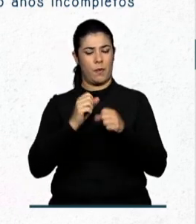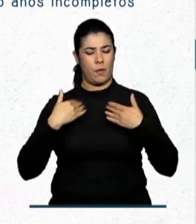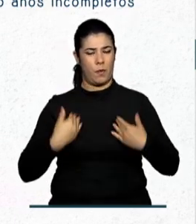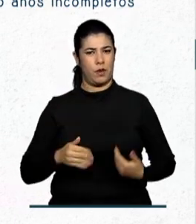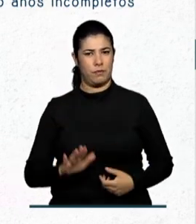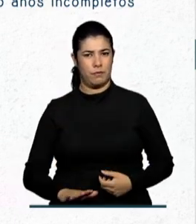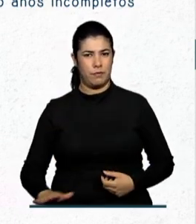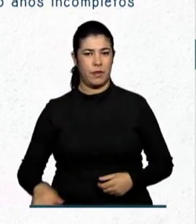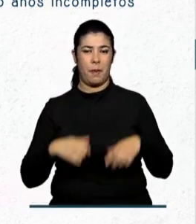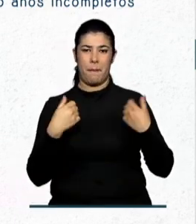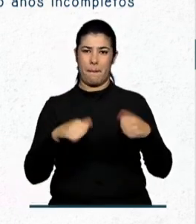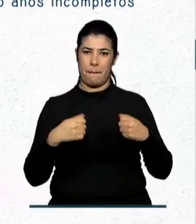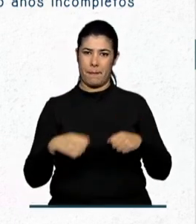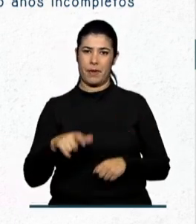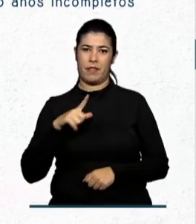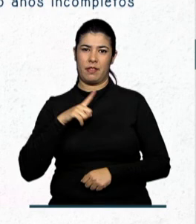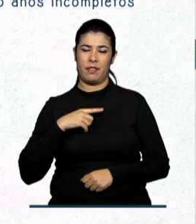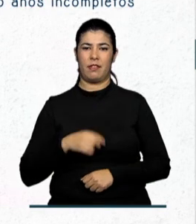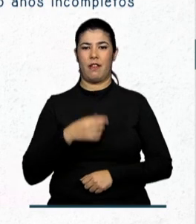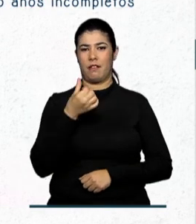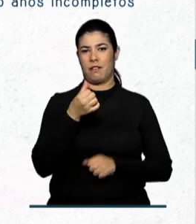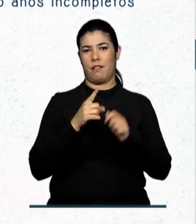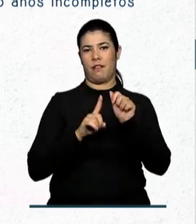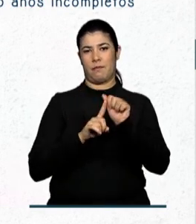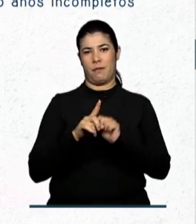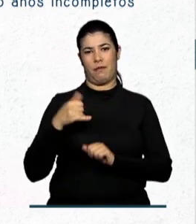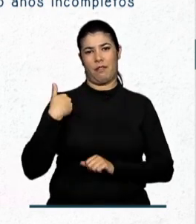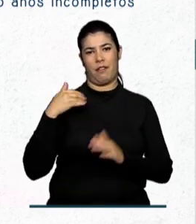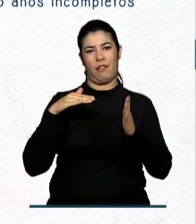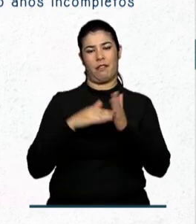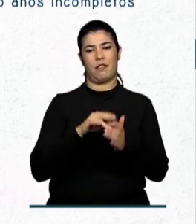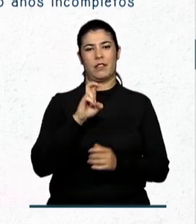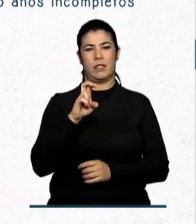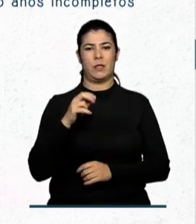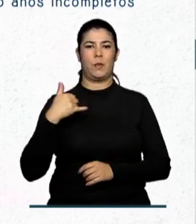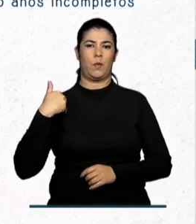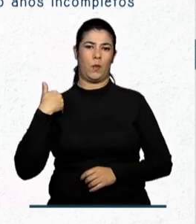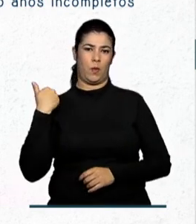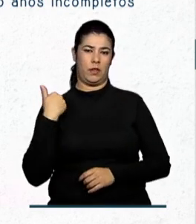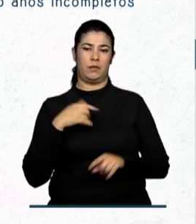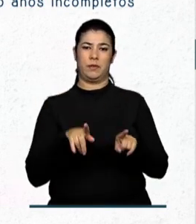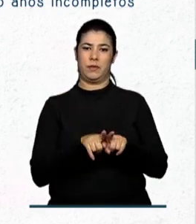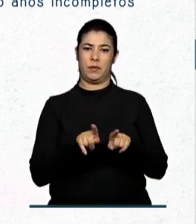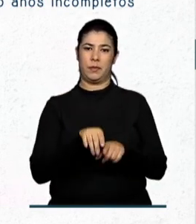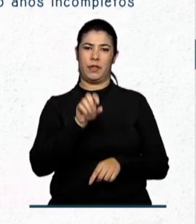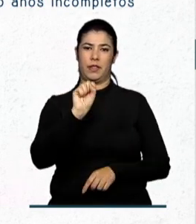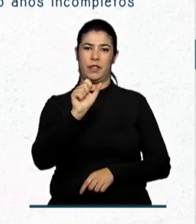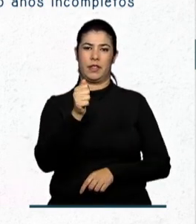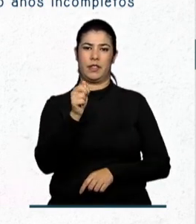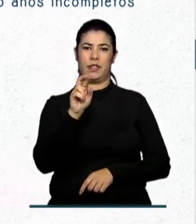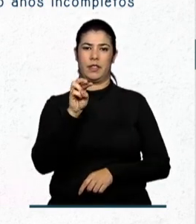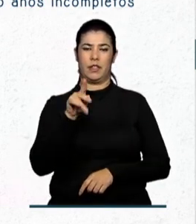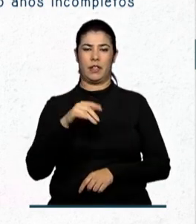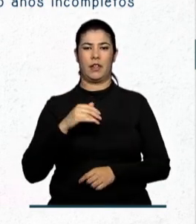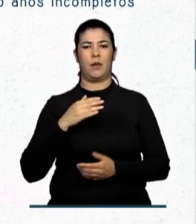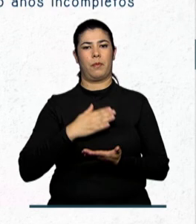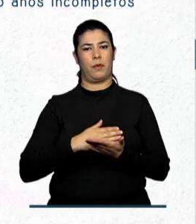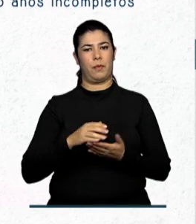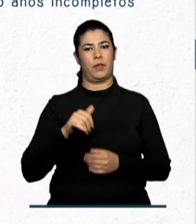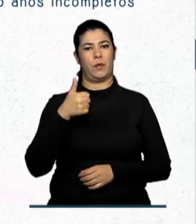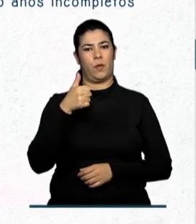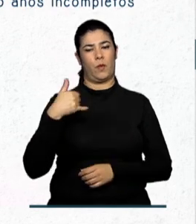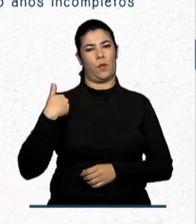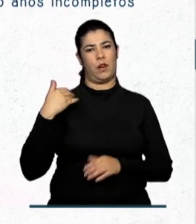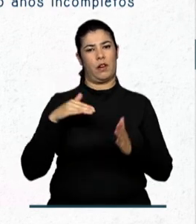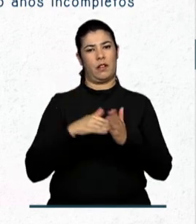devem ser vacinadas as crianças de 6 meses a 5 anos incompletos para o sarampo a faixa etária de um ano